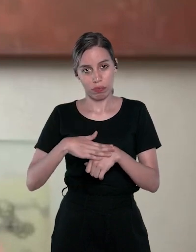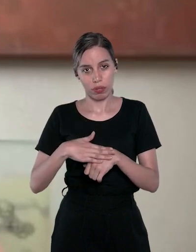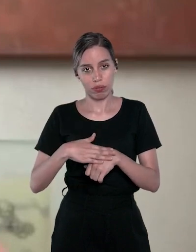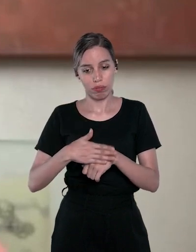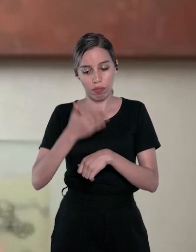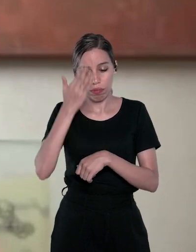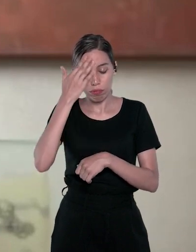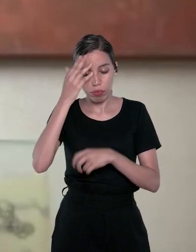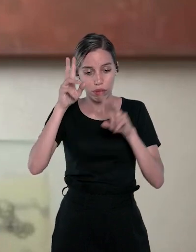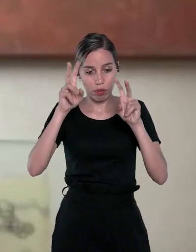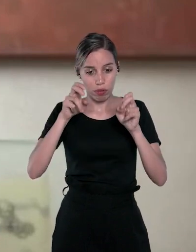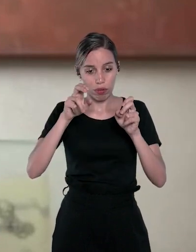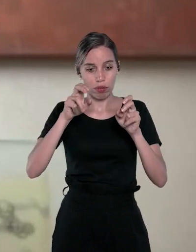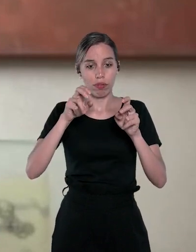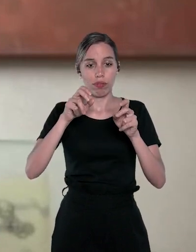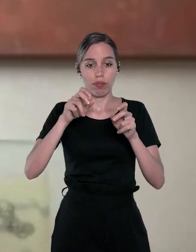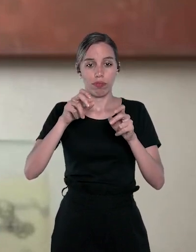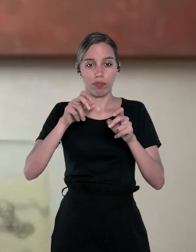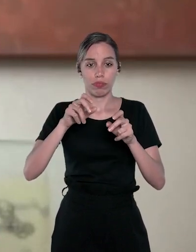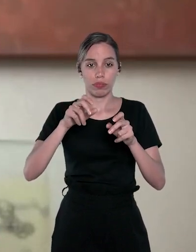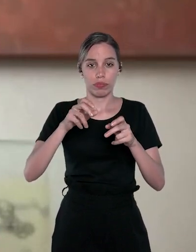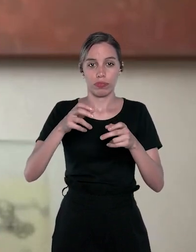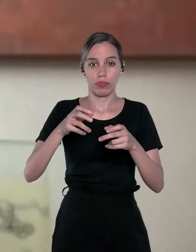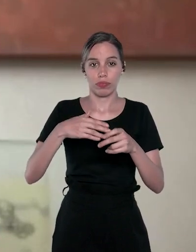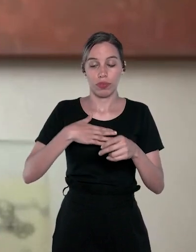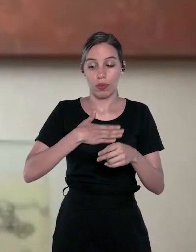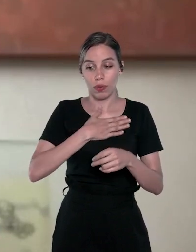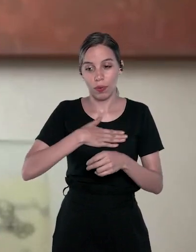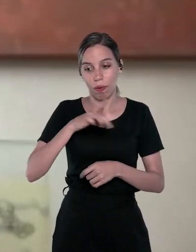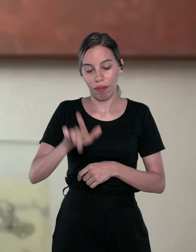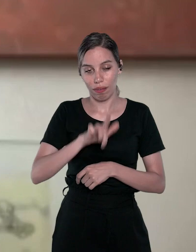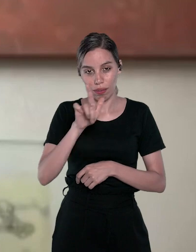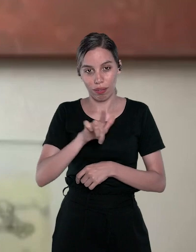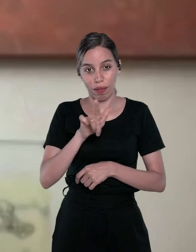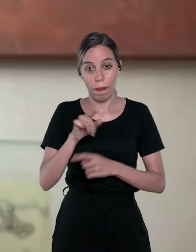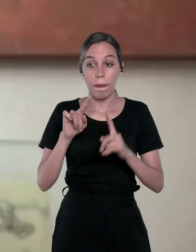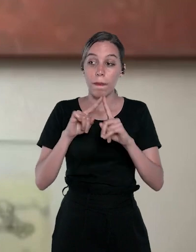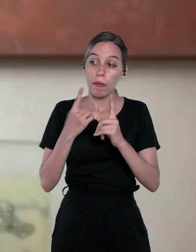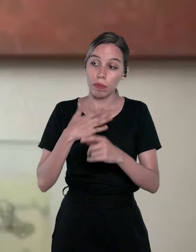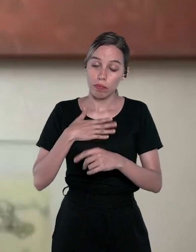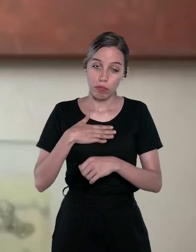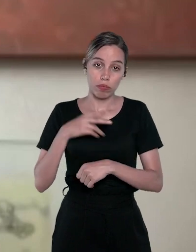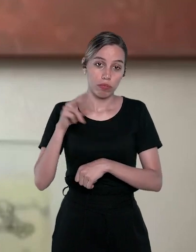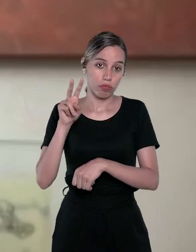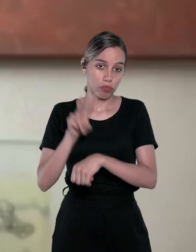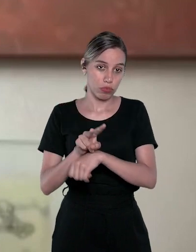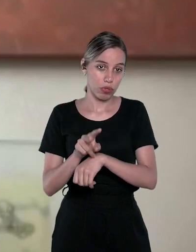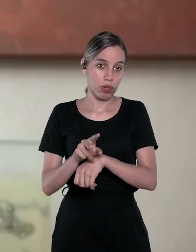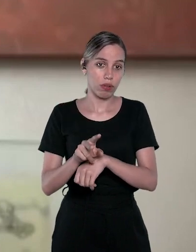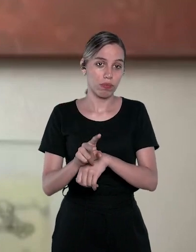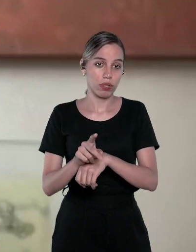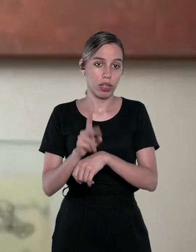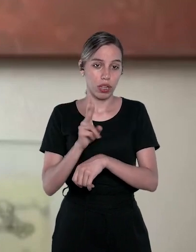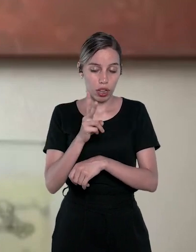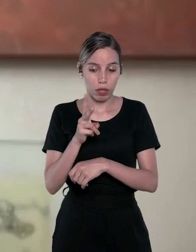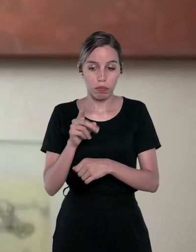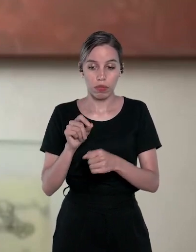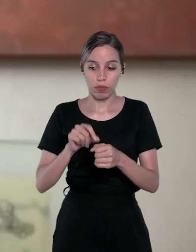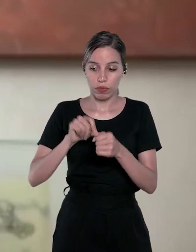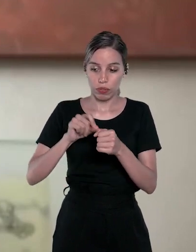editor sempre me encarregou de algumas matérias com escritores